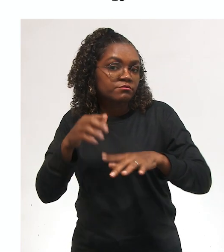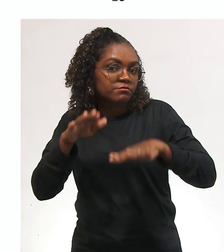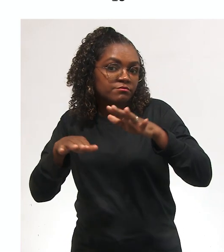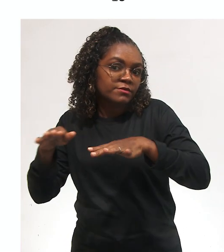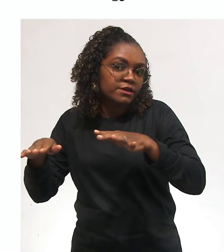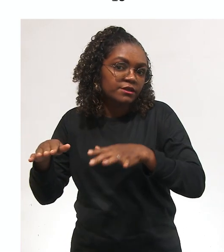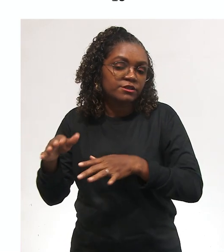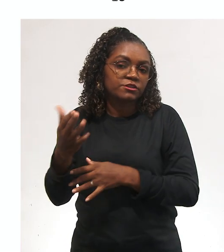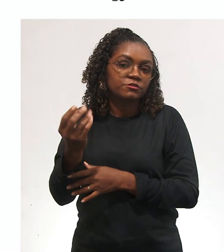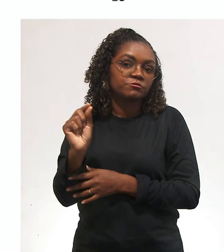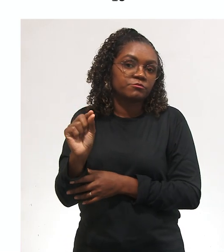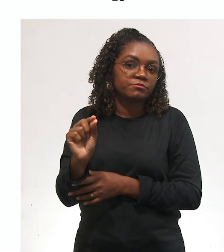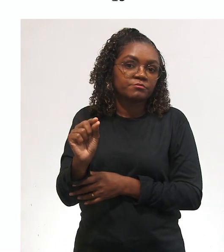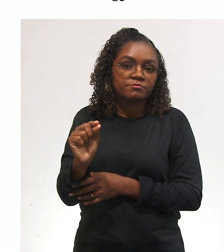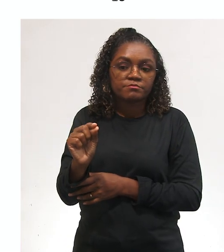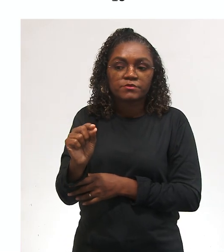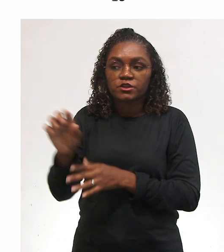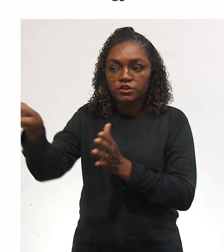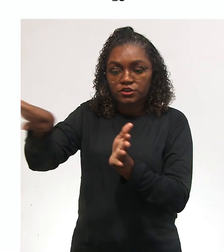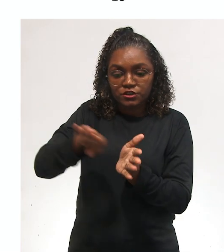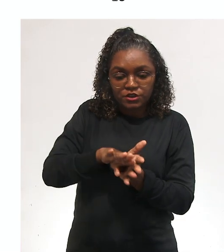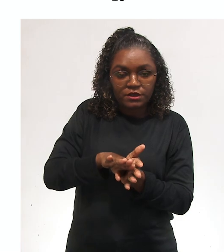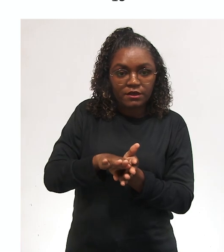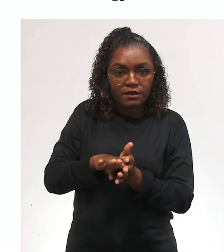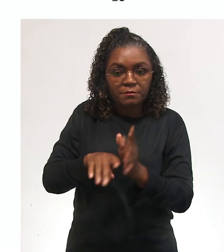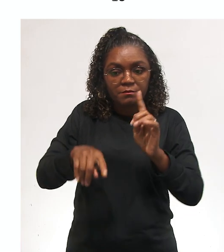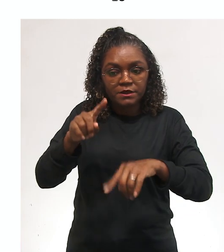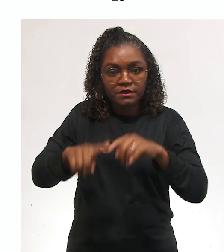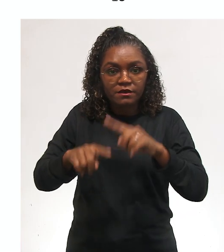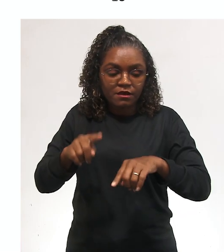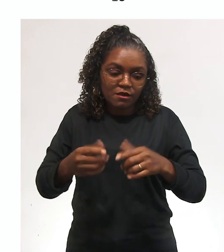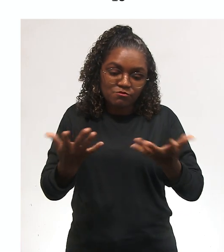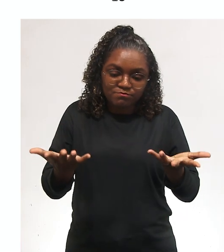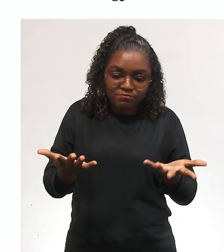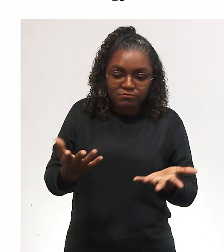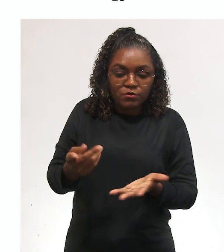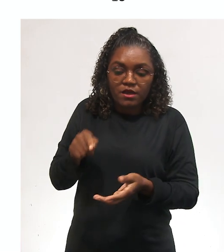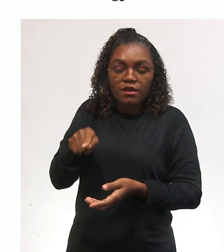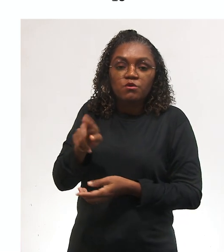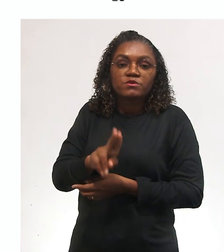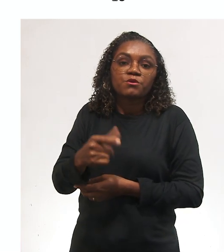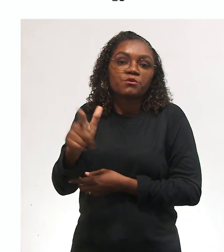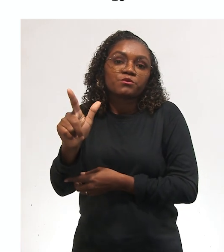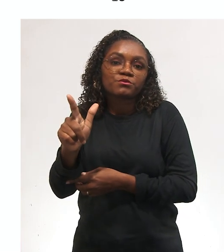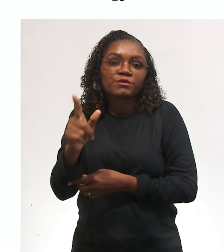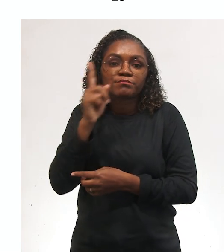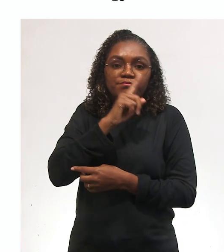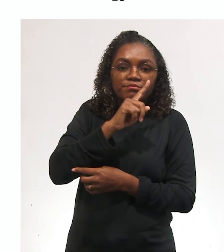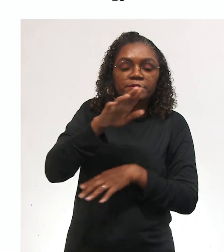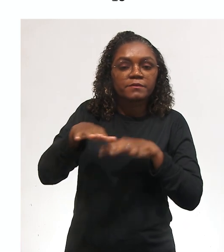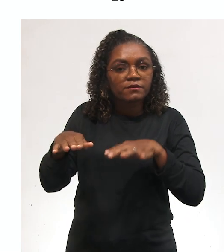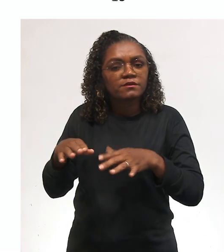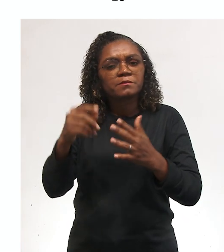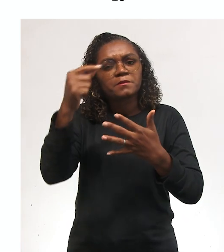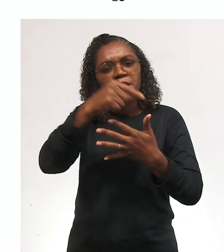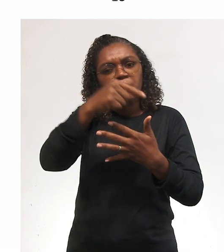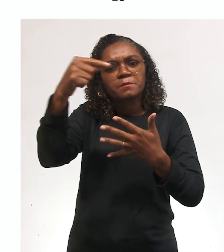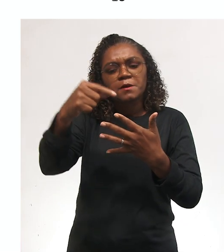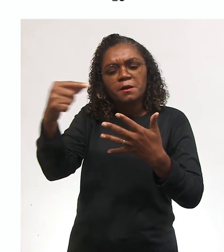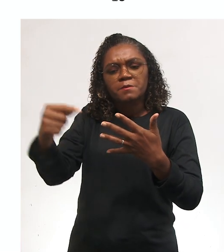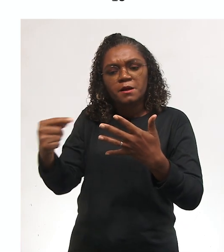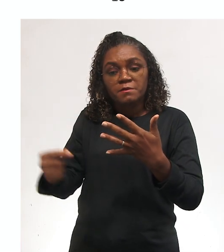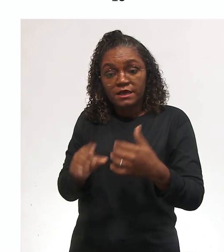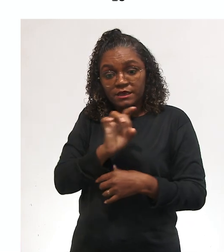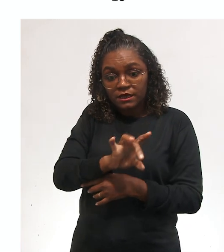que talvez não estejam vindo de acordo com o que a gente precisa. Enfim, são várias categorias, né?